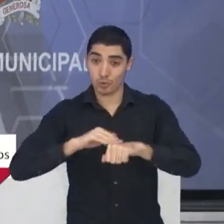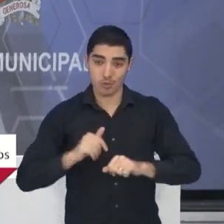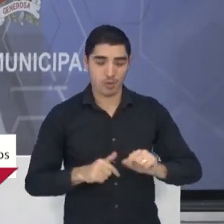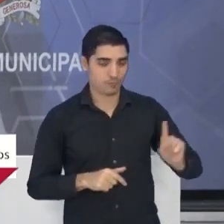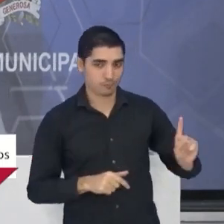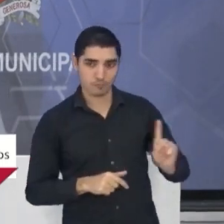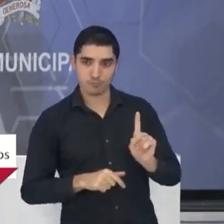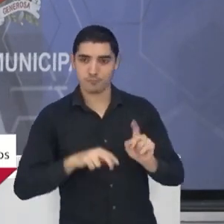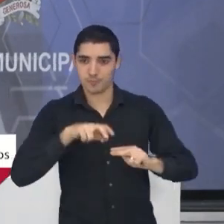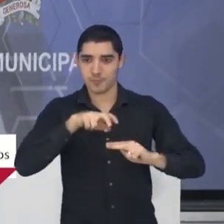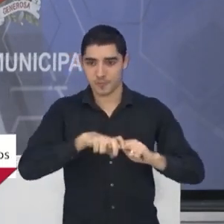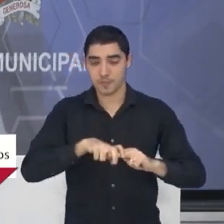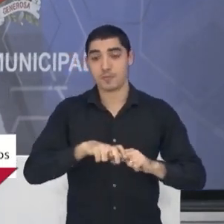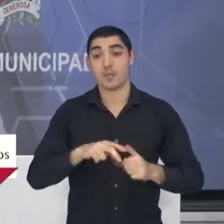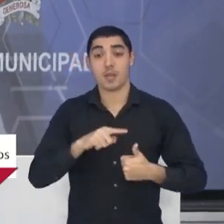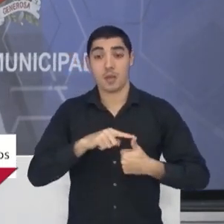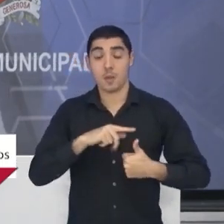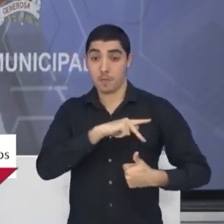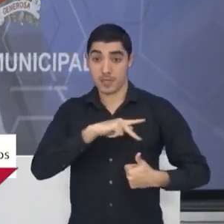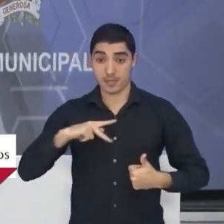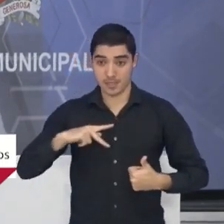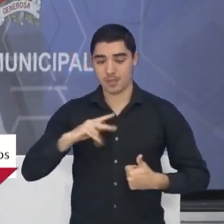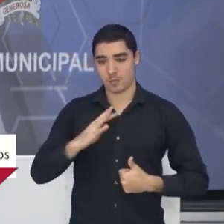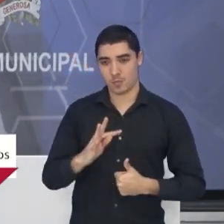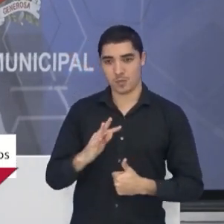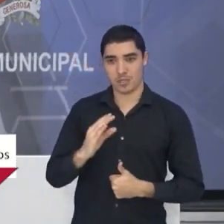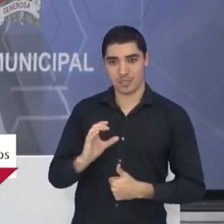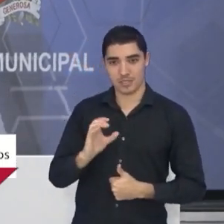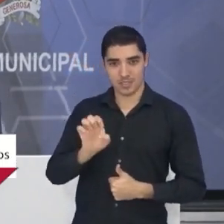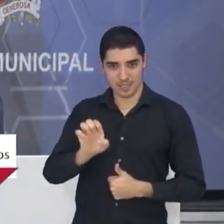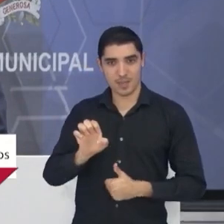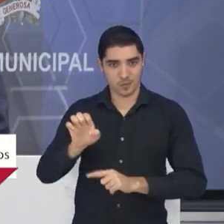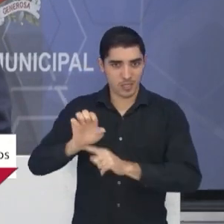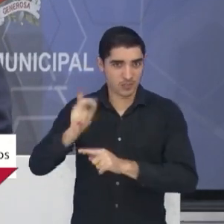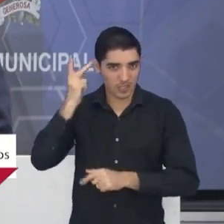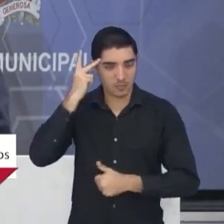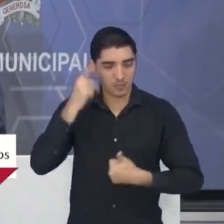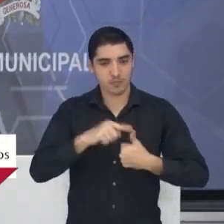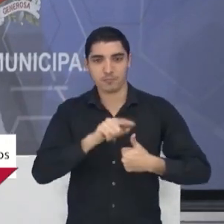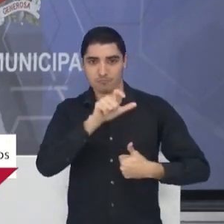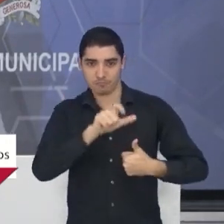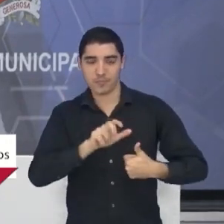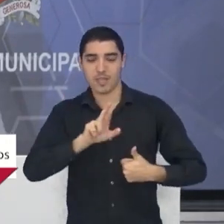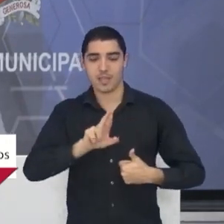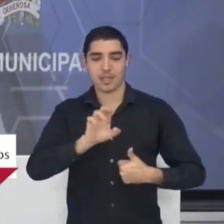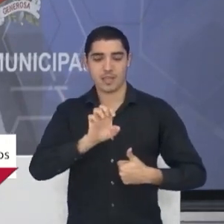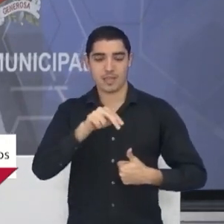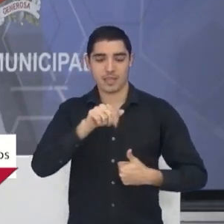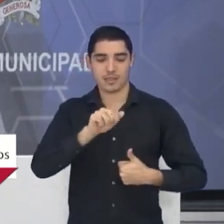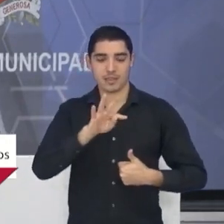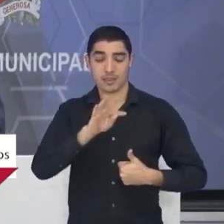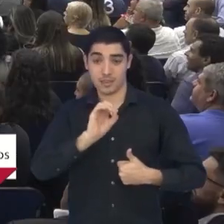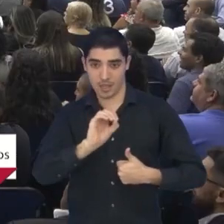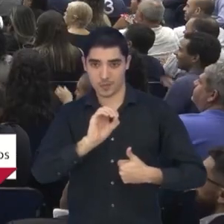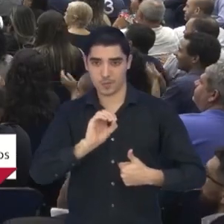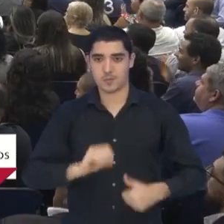mesa de honra o presidente do Tribunal de Contas do Estado de São Paulo Conselheiro Renato Martins